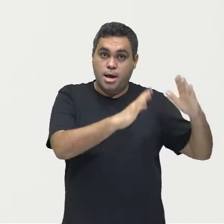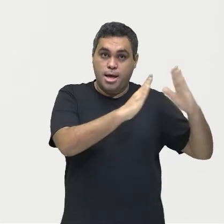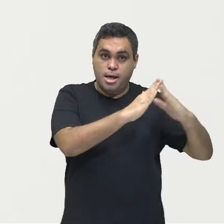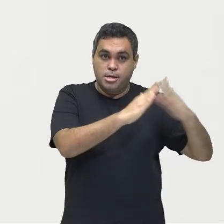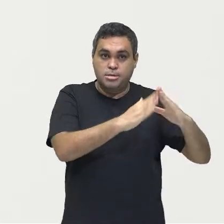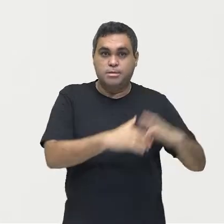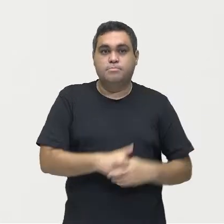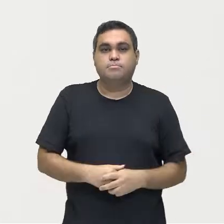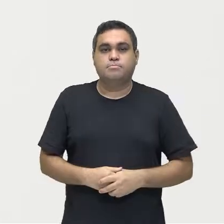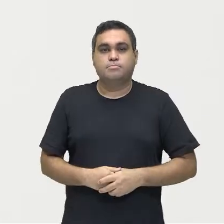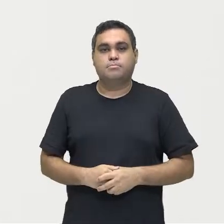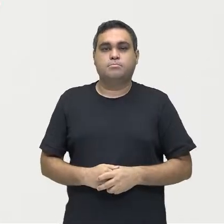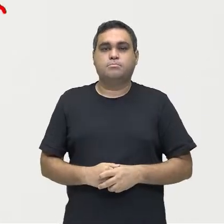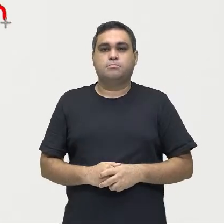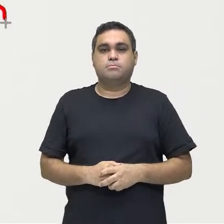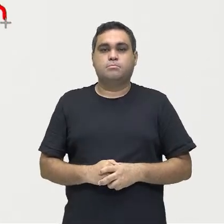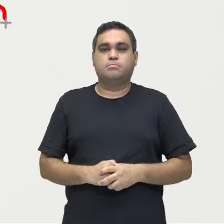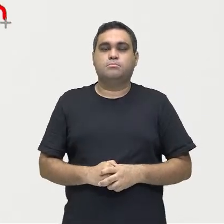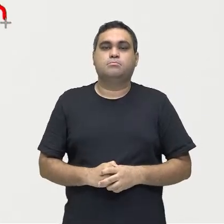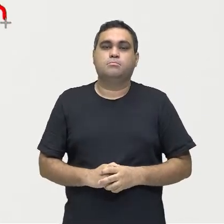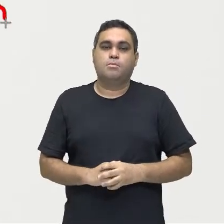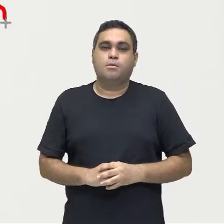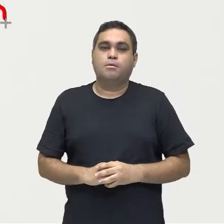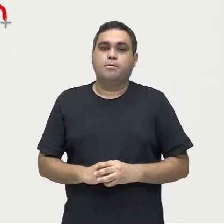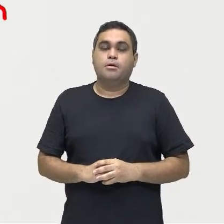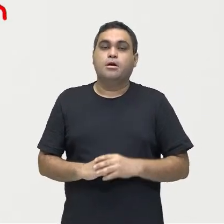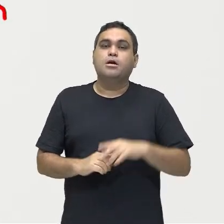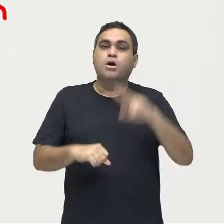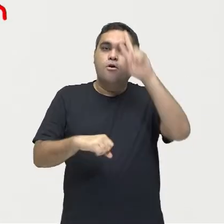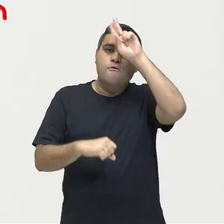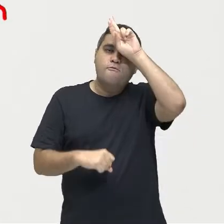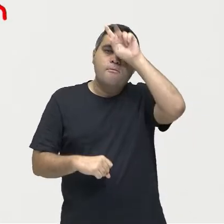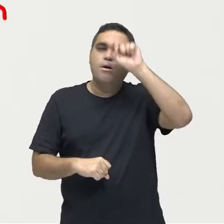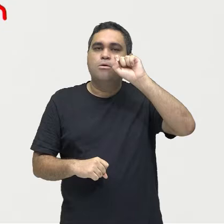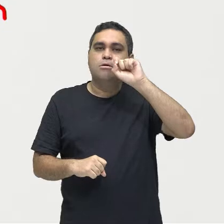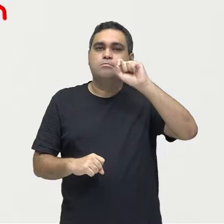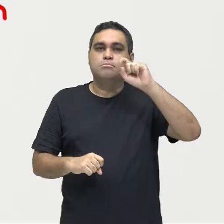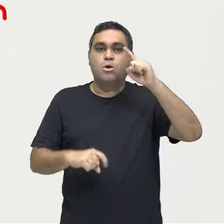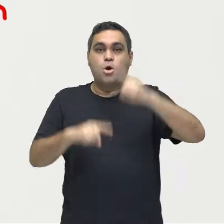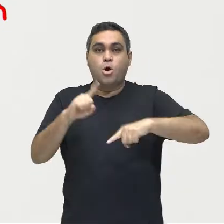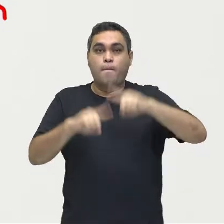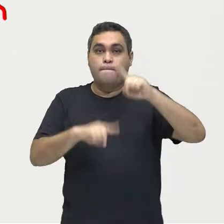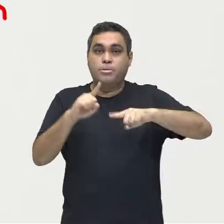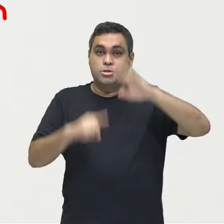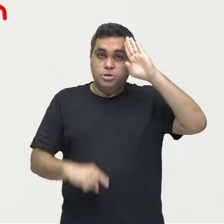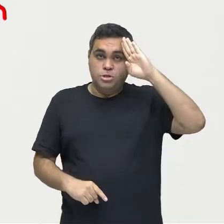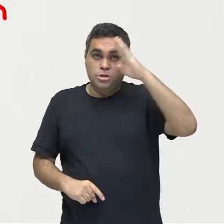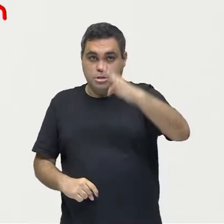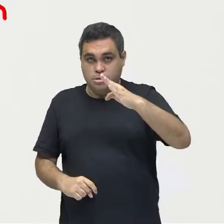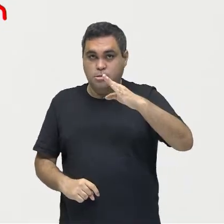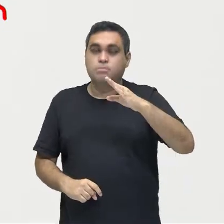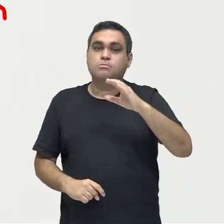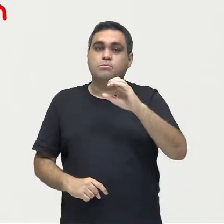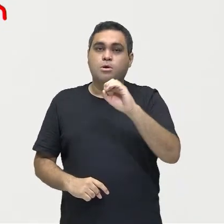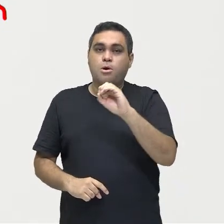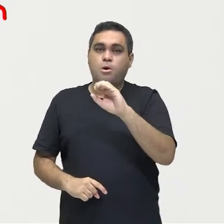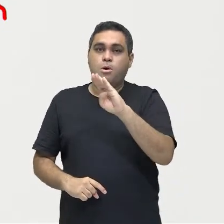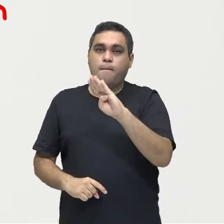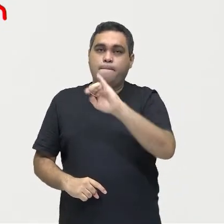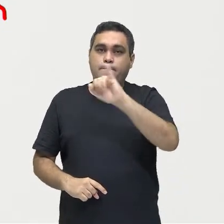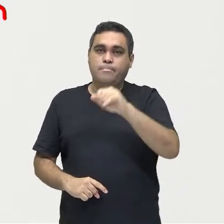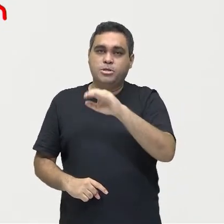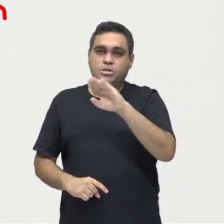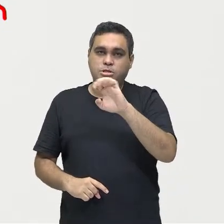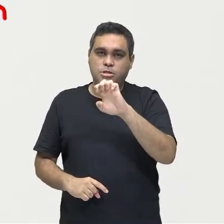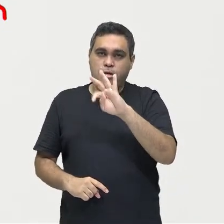correto? E o formigas é o objeto direto, é o complemento do verbo, né? Que é